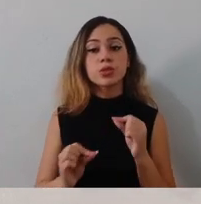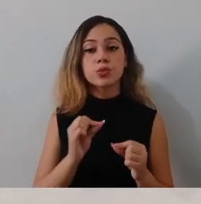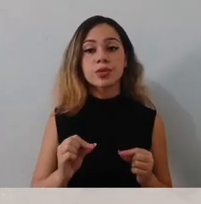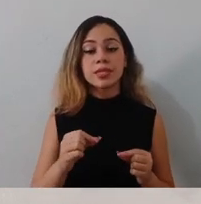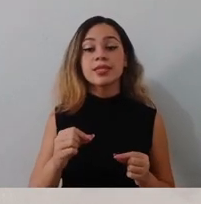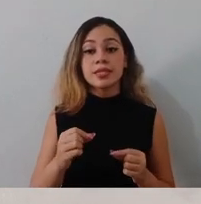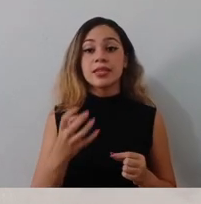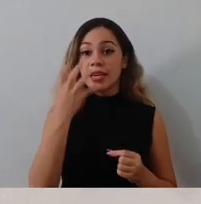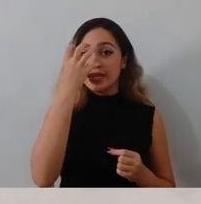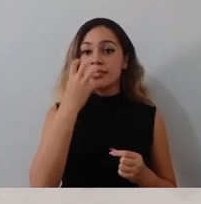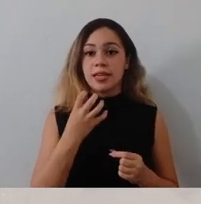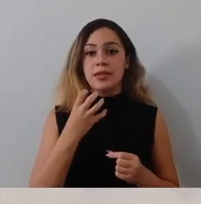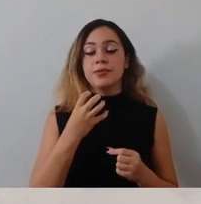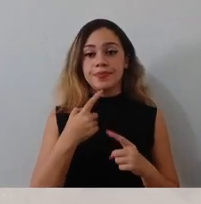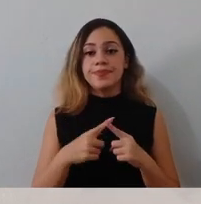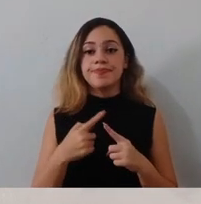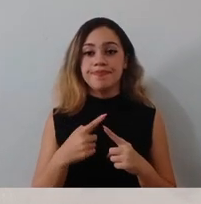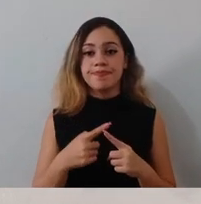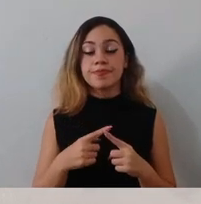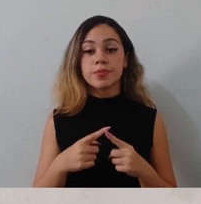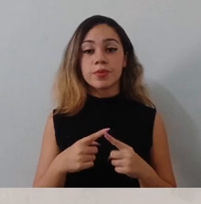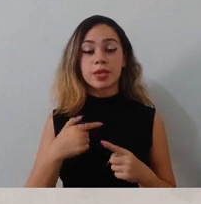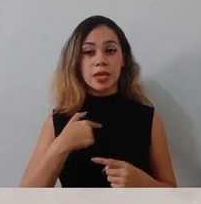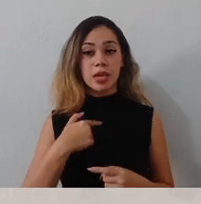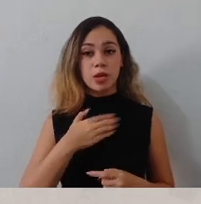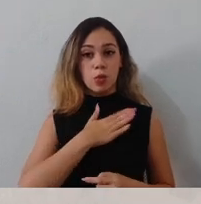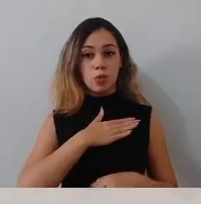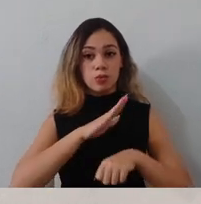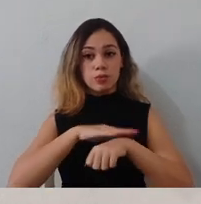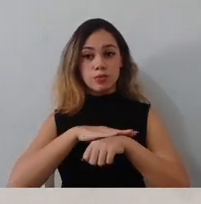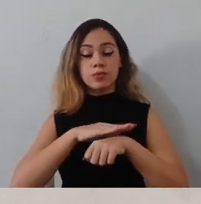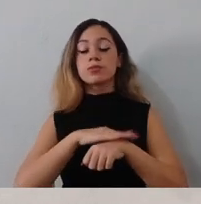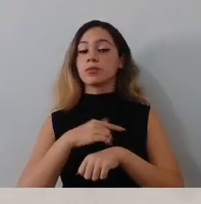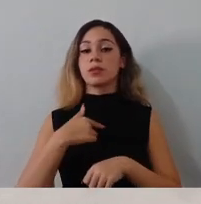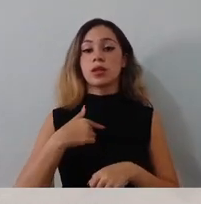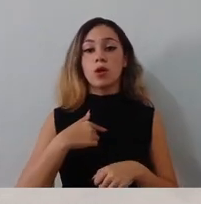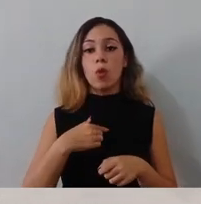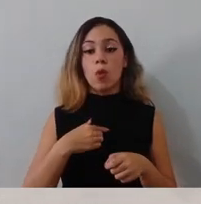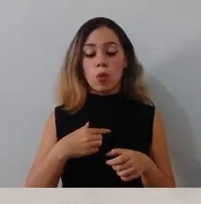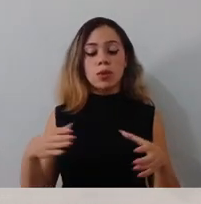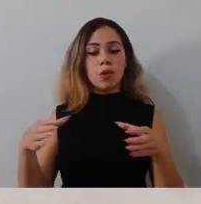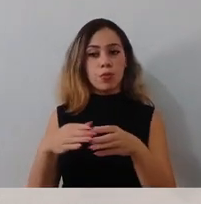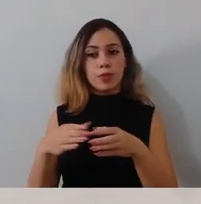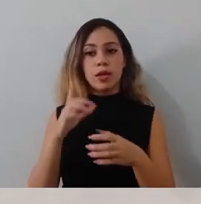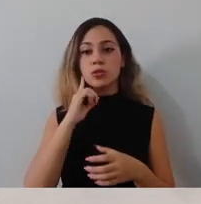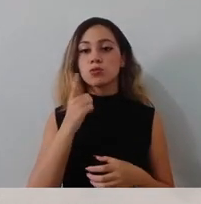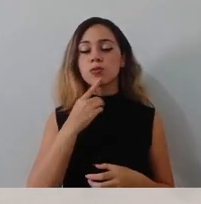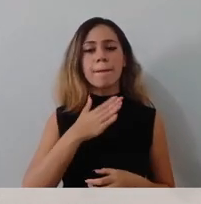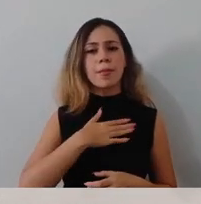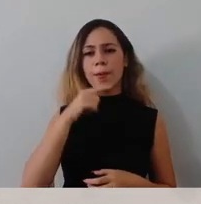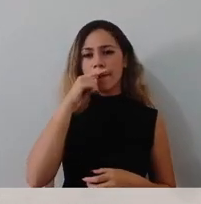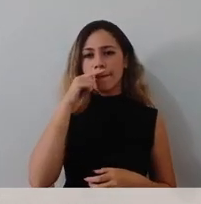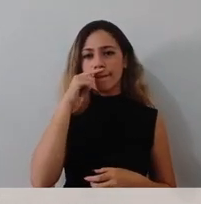Isso é algo que me é muito caro, né? Porque eu faço parte, sou da comunidade